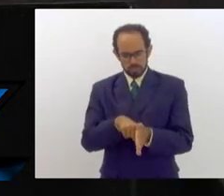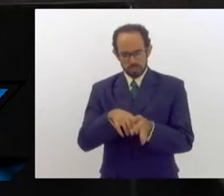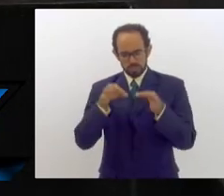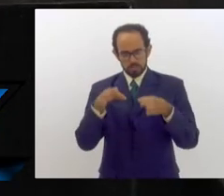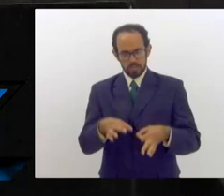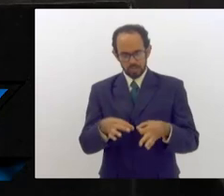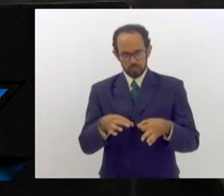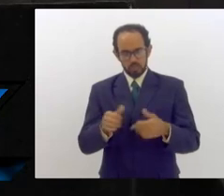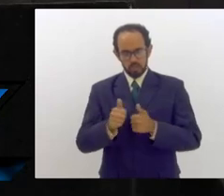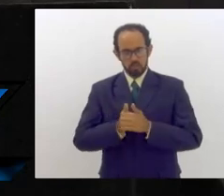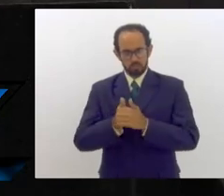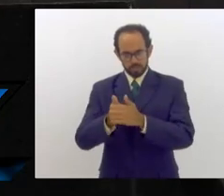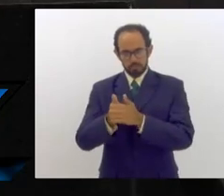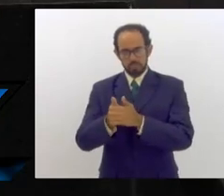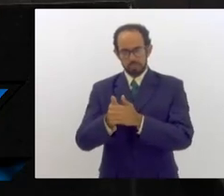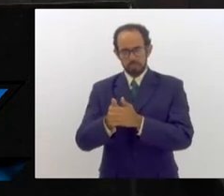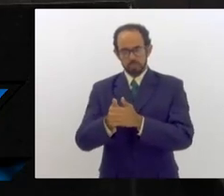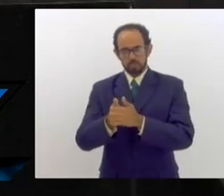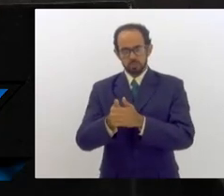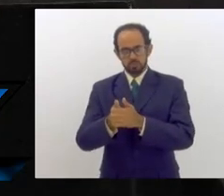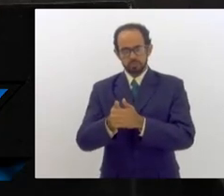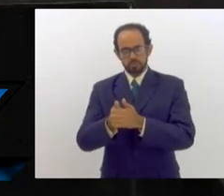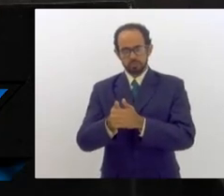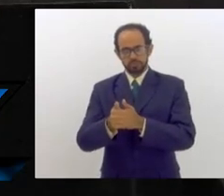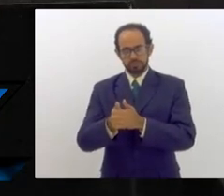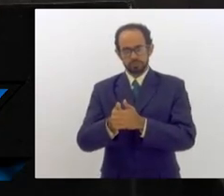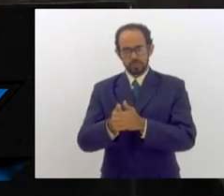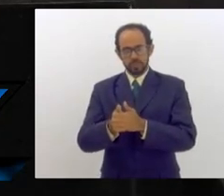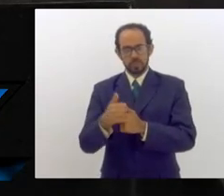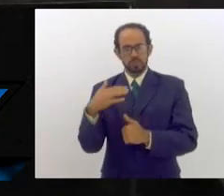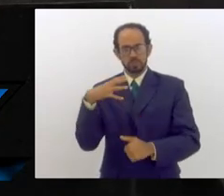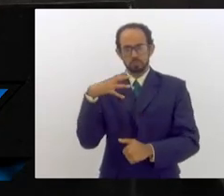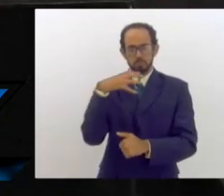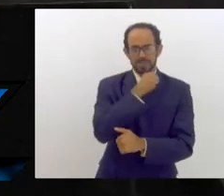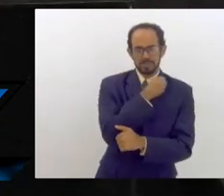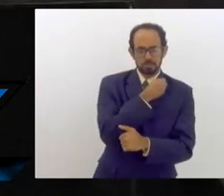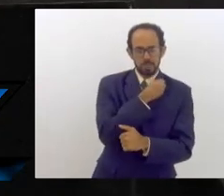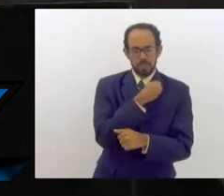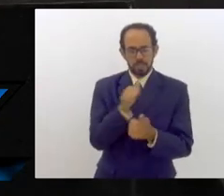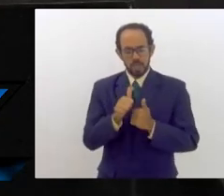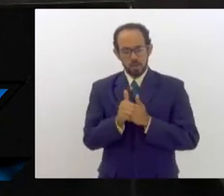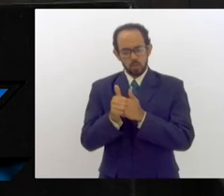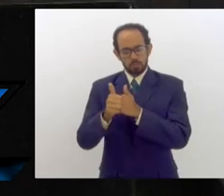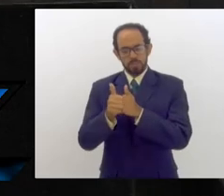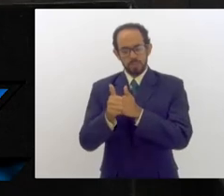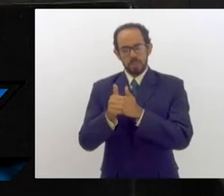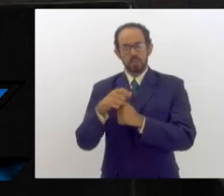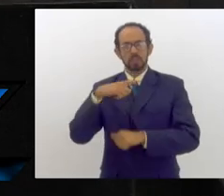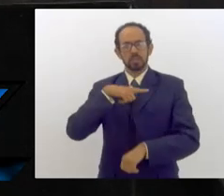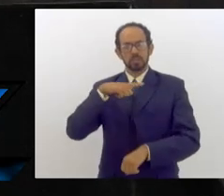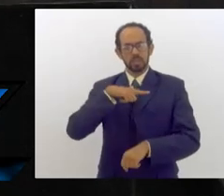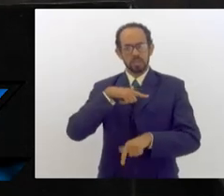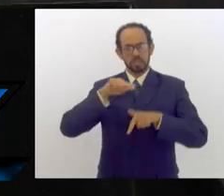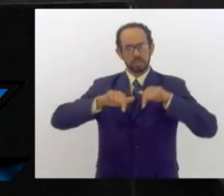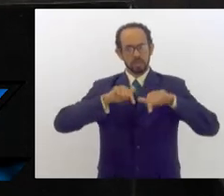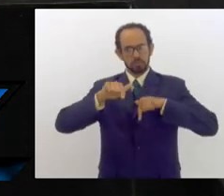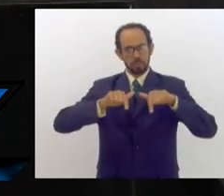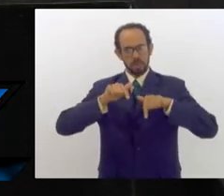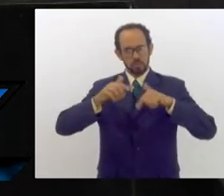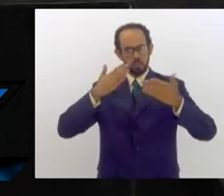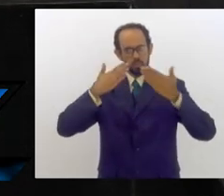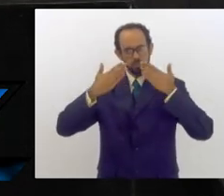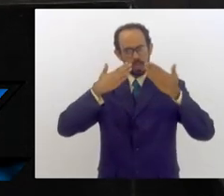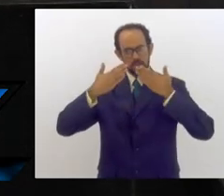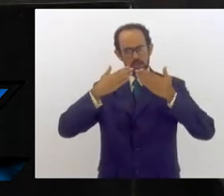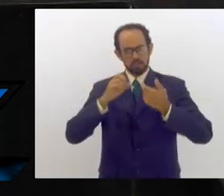tivermos acompanhamento nós vamos ver e vamos acompanhar que existe trabalhos análogos a